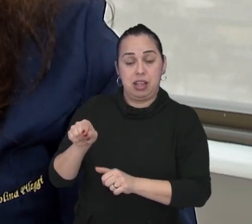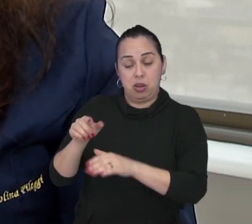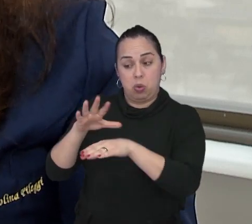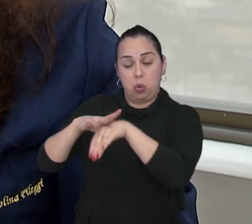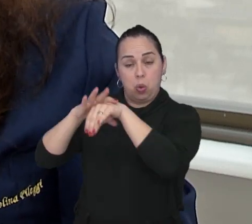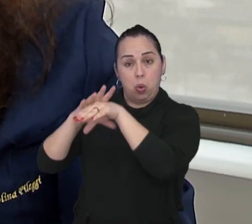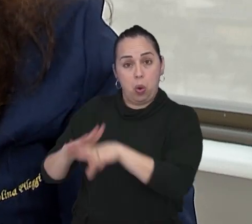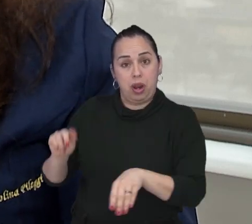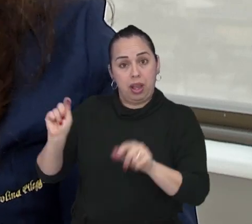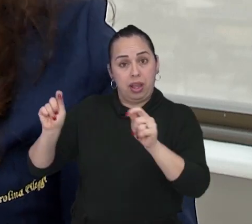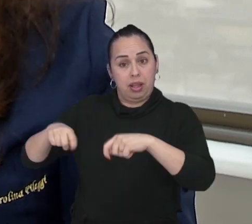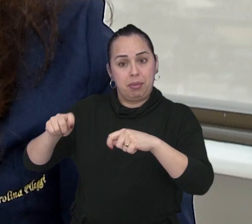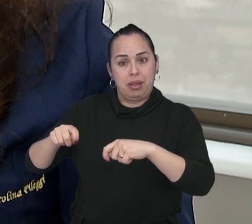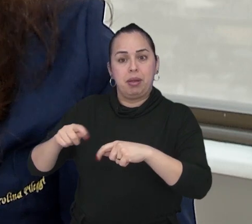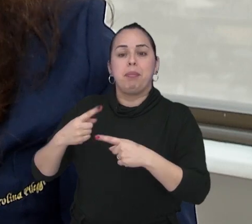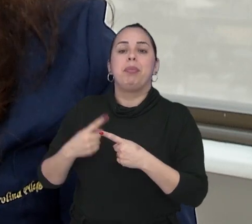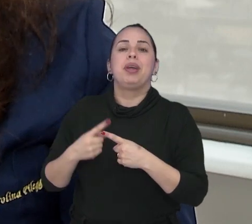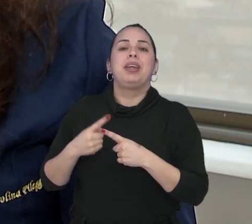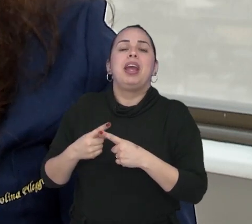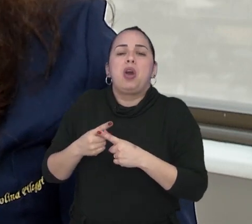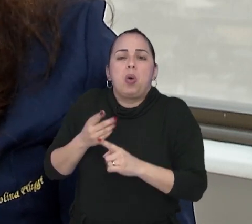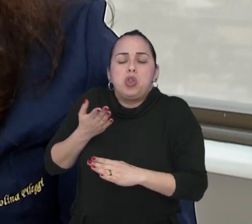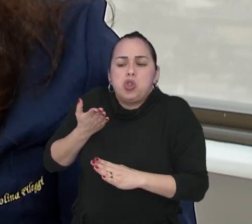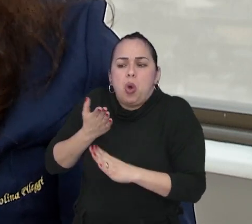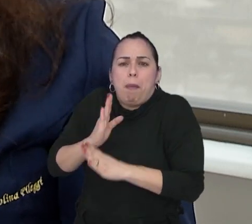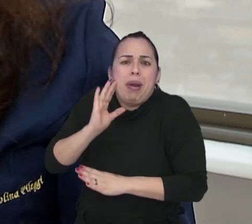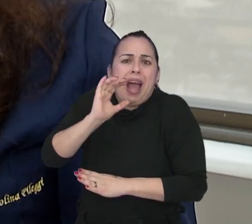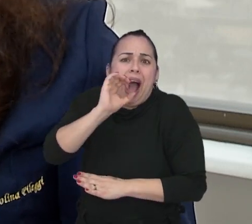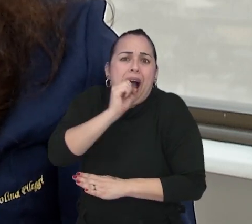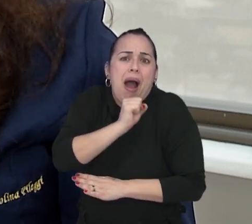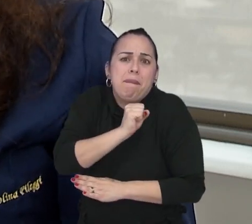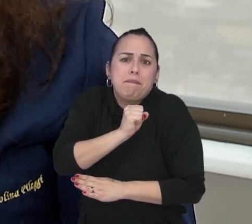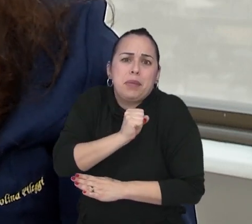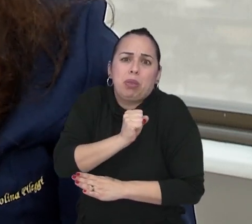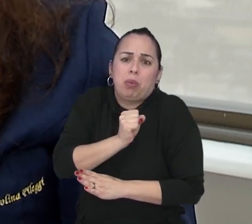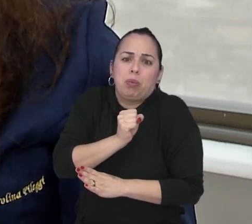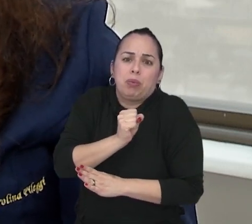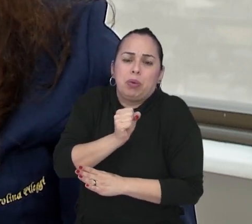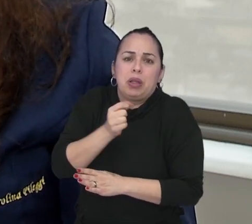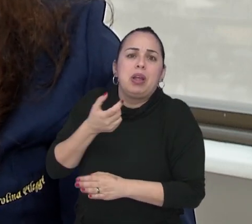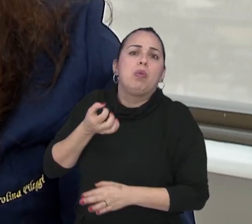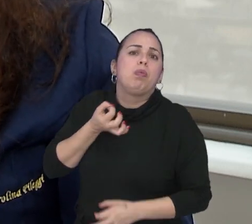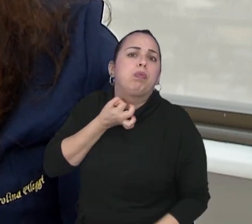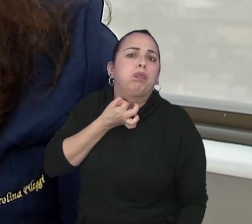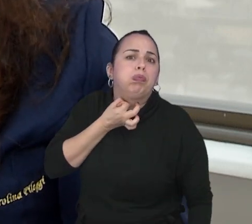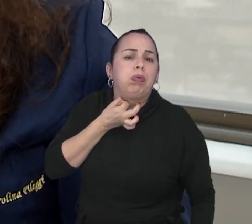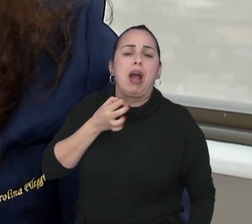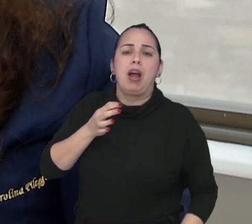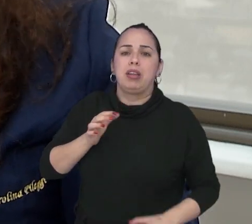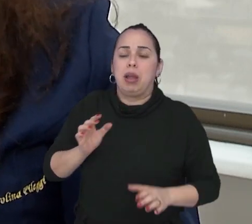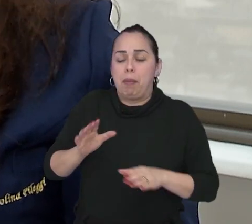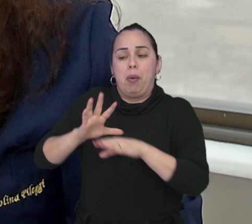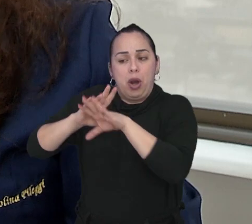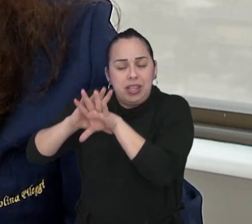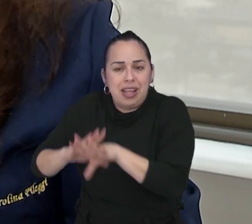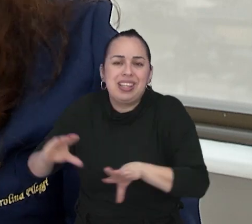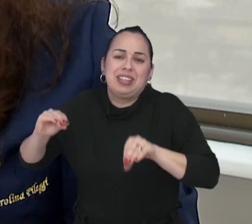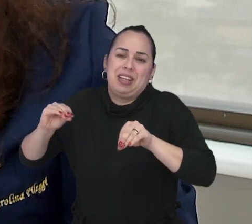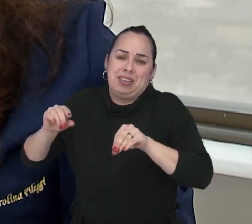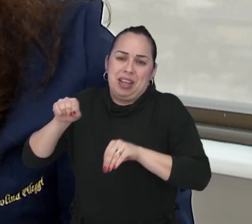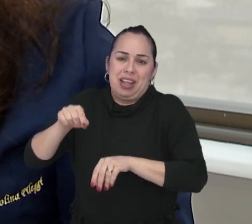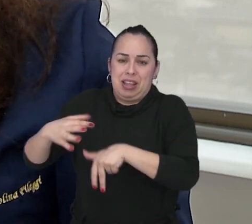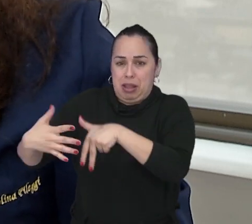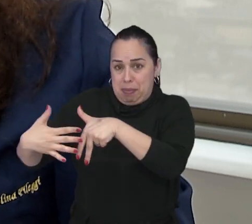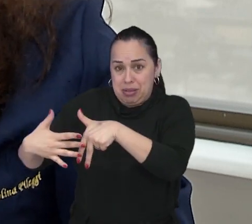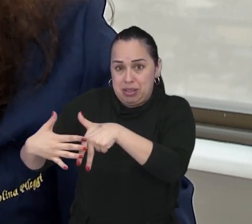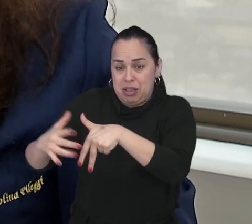cura grande porque a gente habitualmente pega pequenininho né a gente faz detecção do do nódulo pequeno então a chance de cura